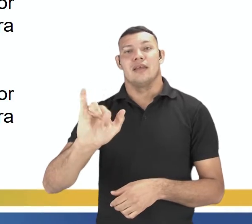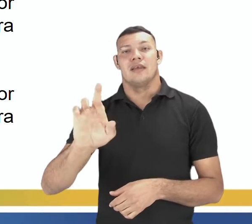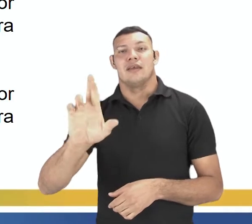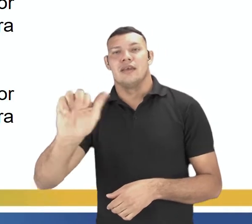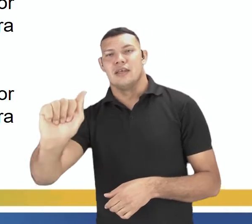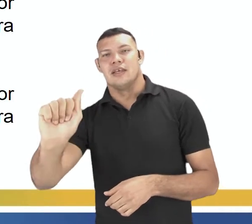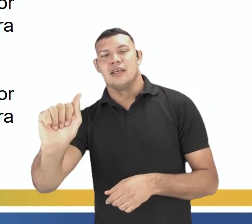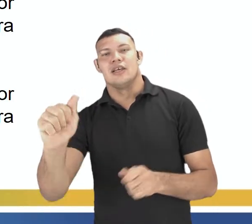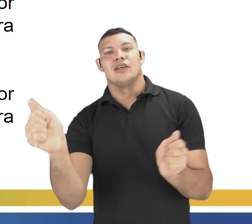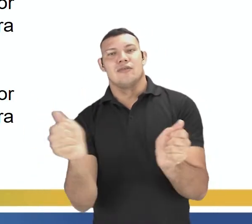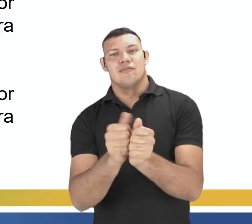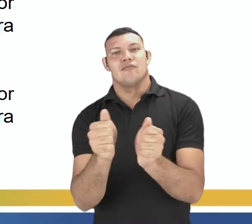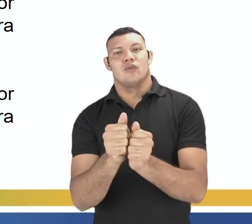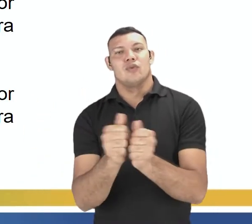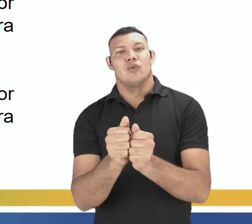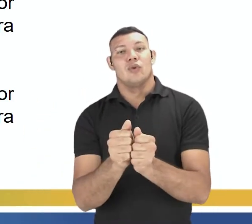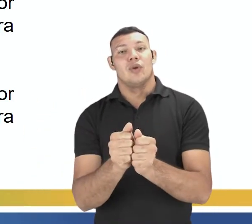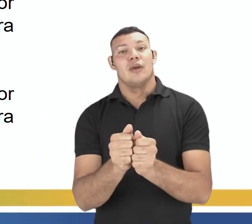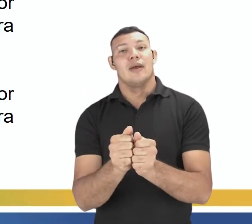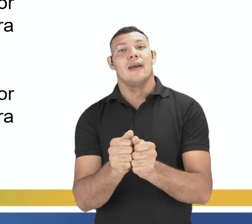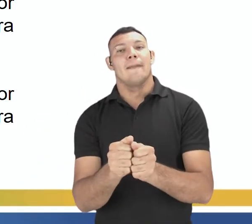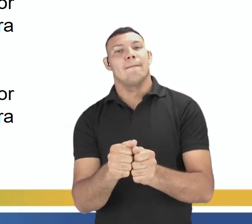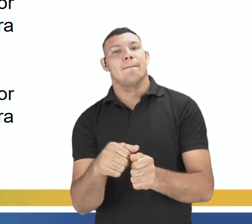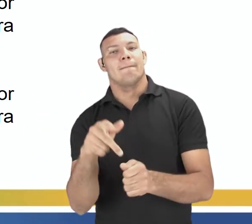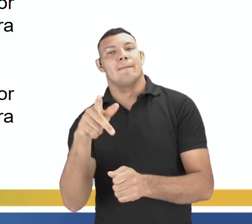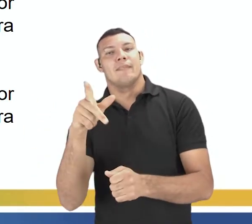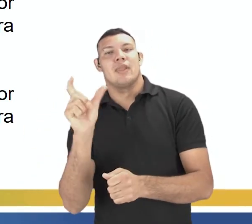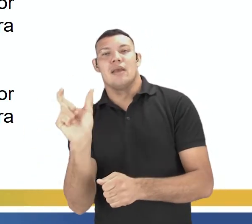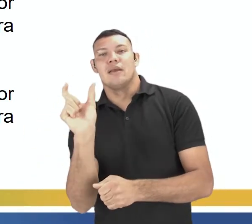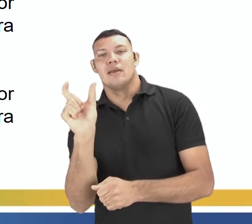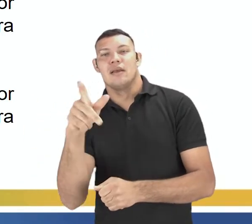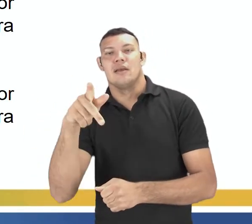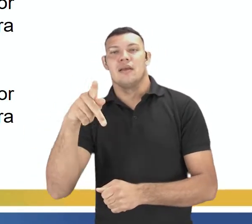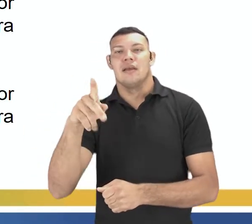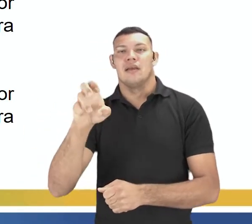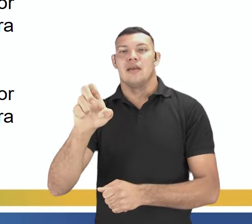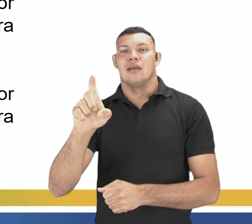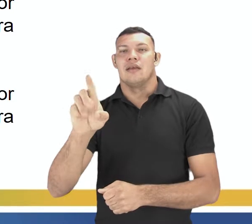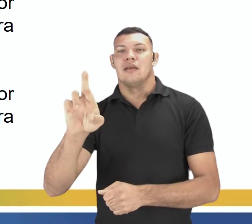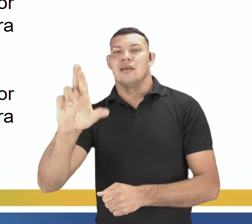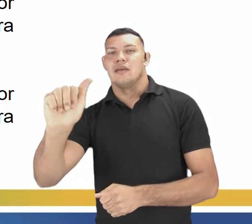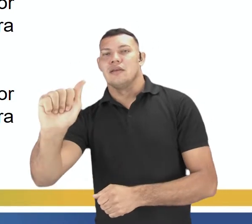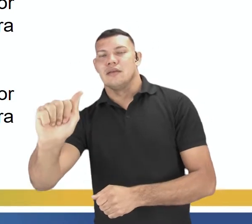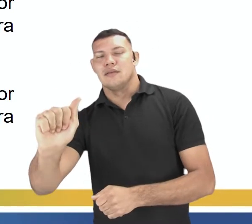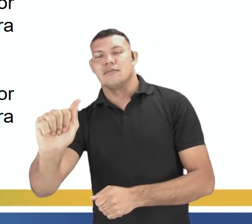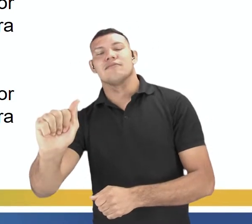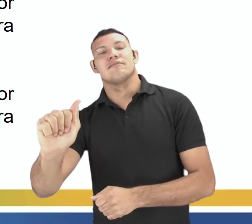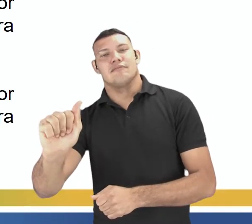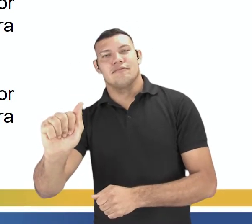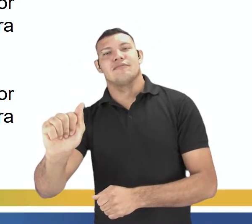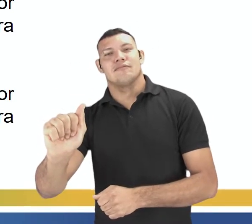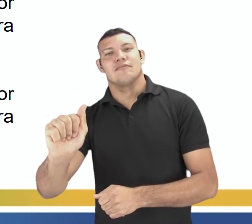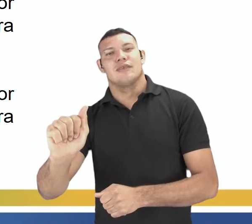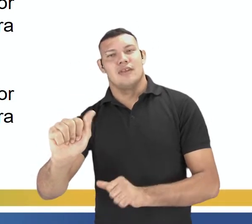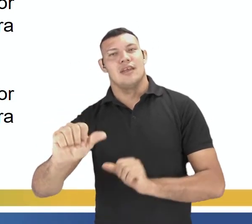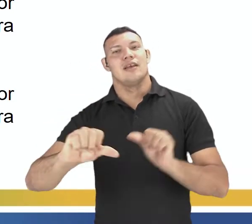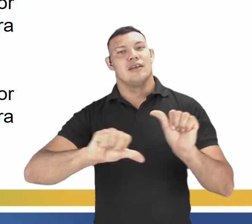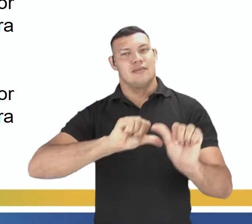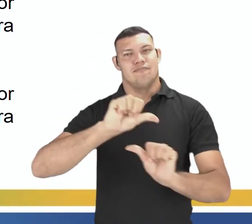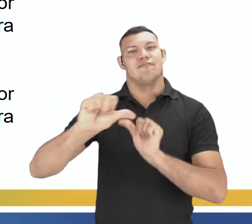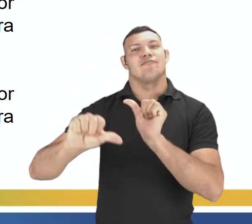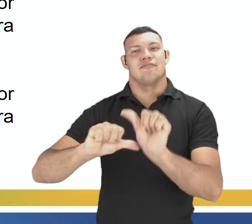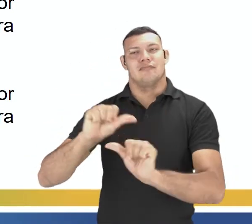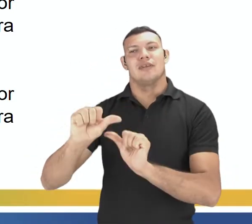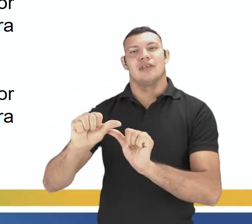entanto, pedra é o radical, ele não se modifica. Já pedreira é